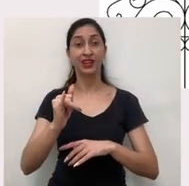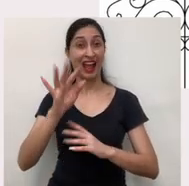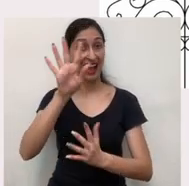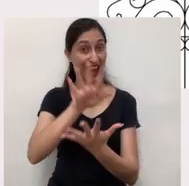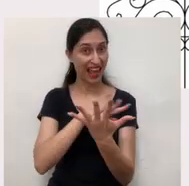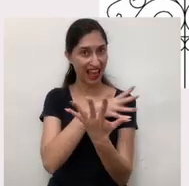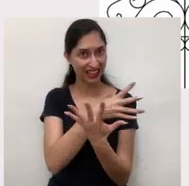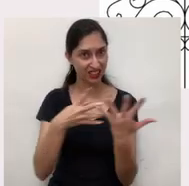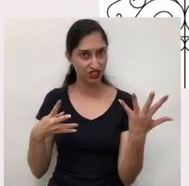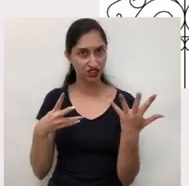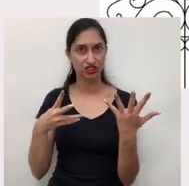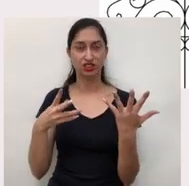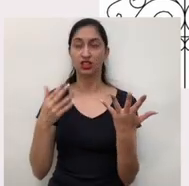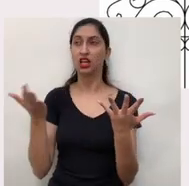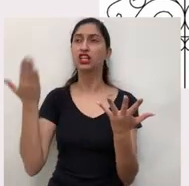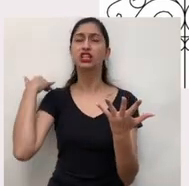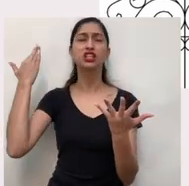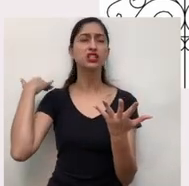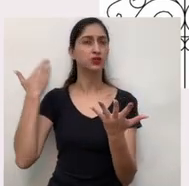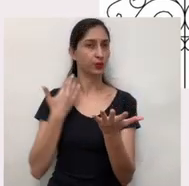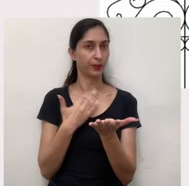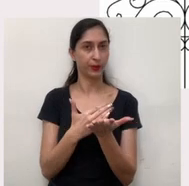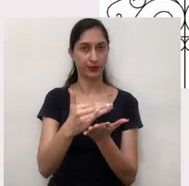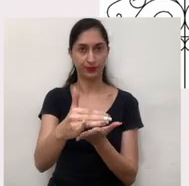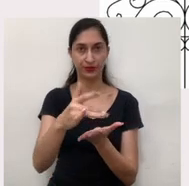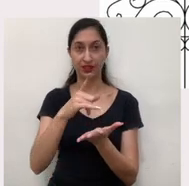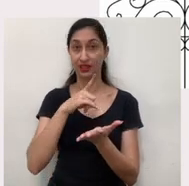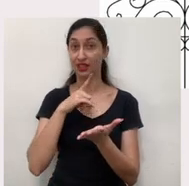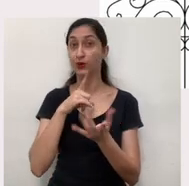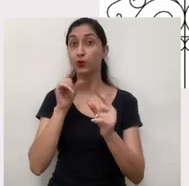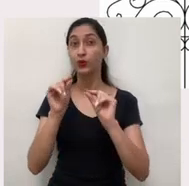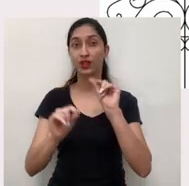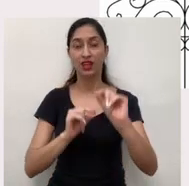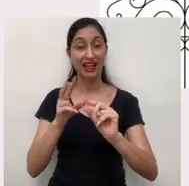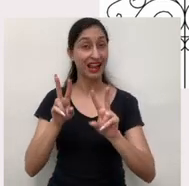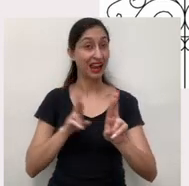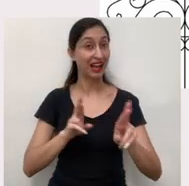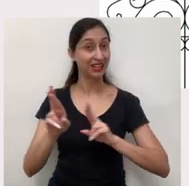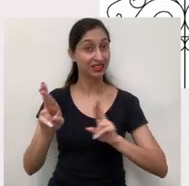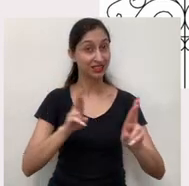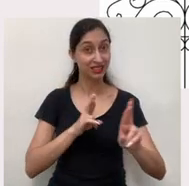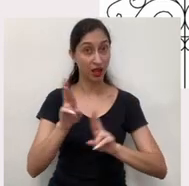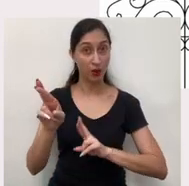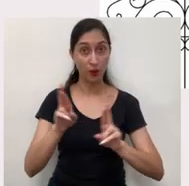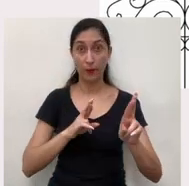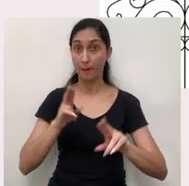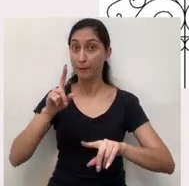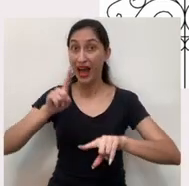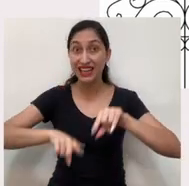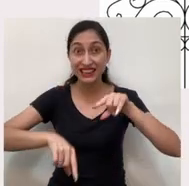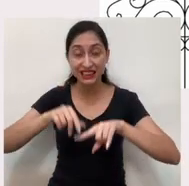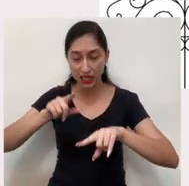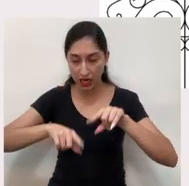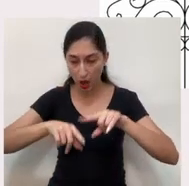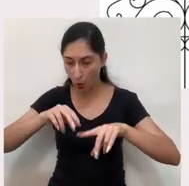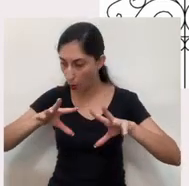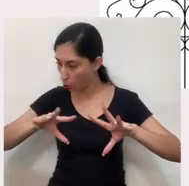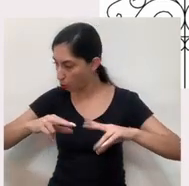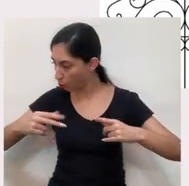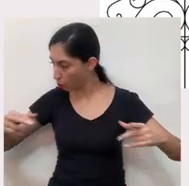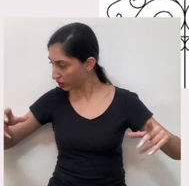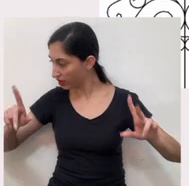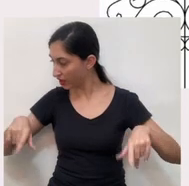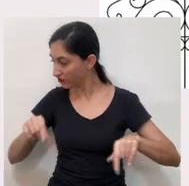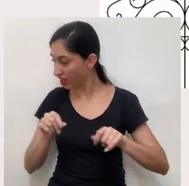elas são em voluta em função de uma materialidade mesmo do próprio fazer,